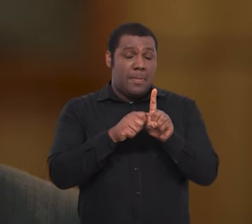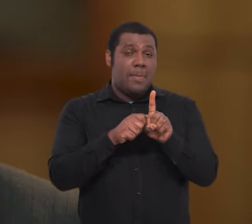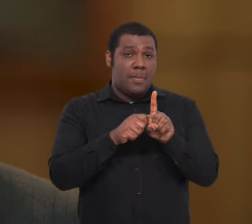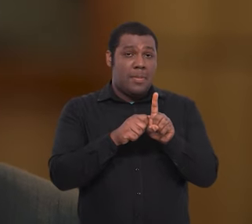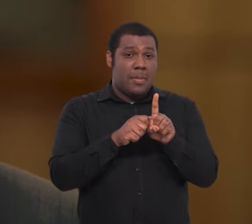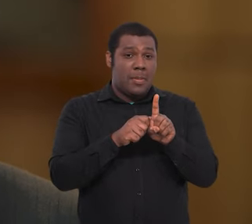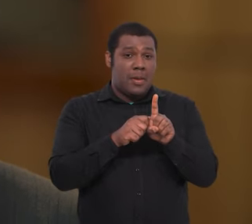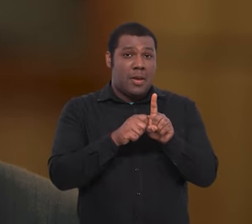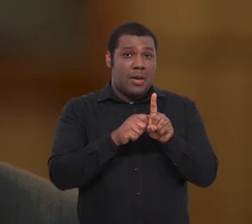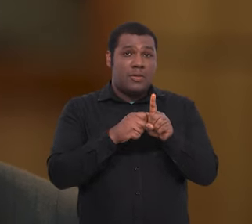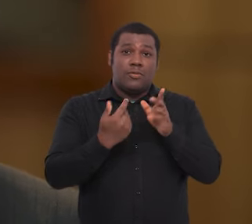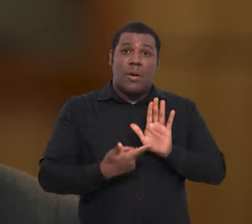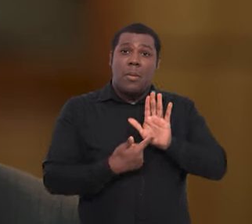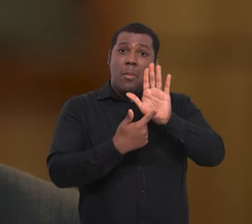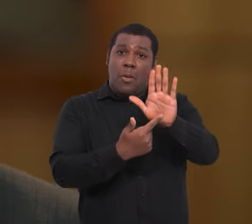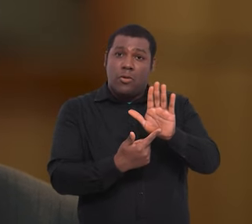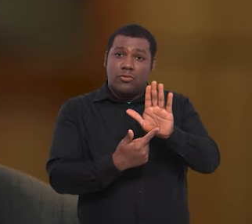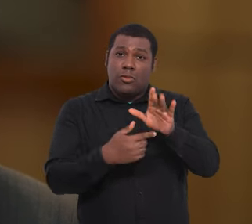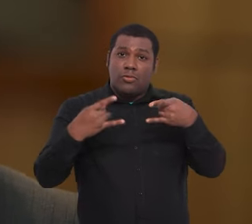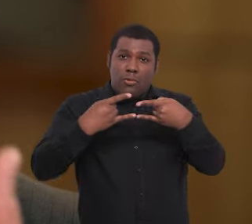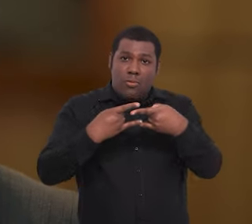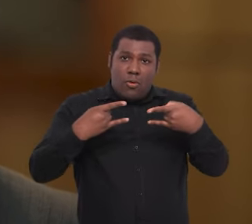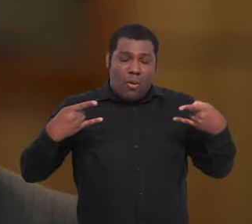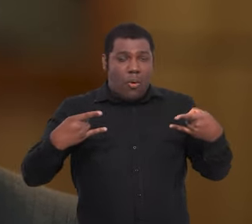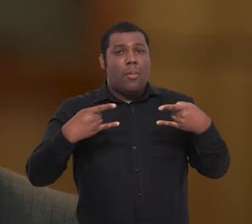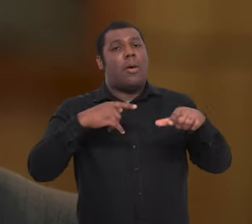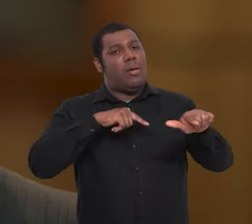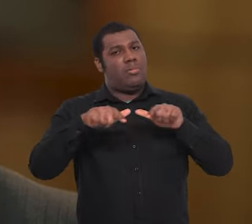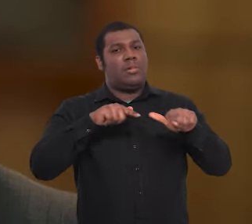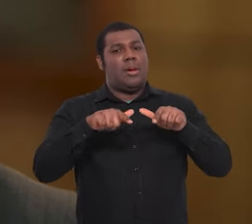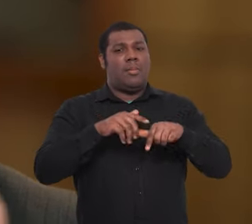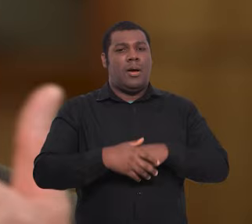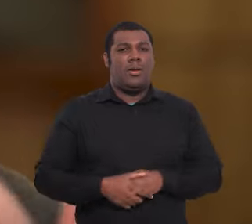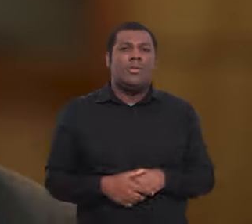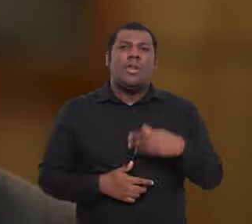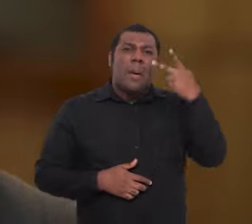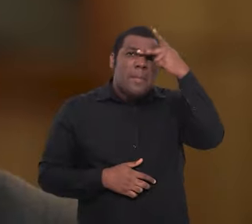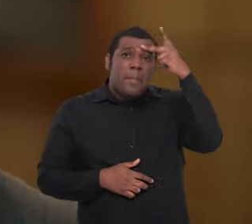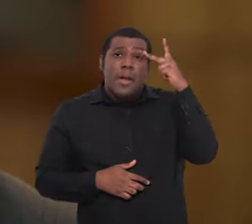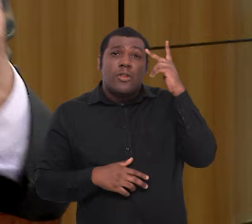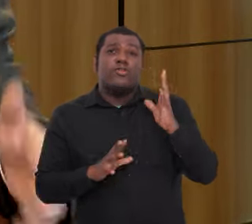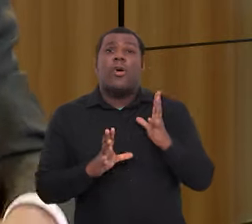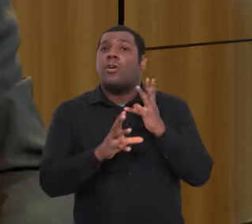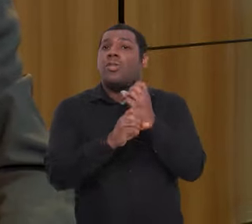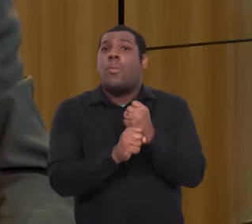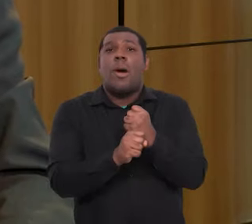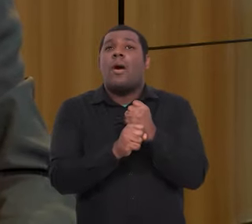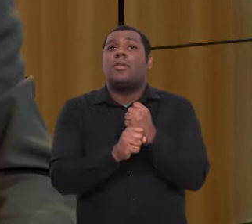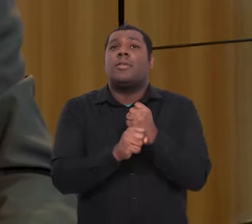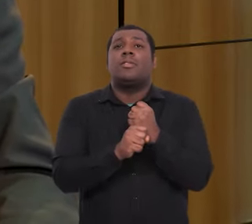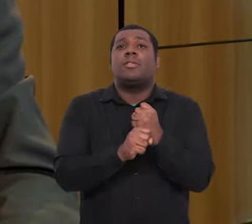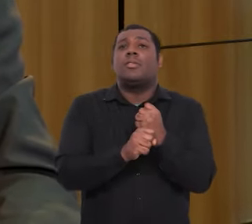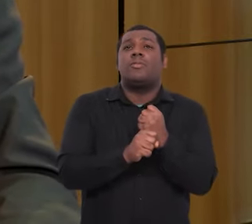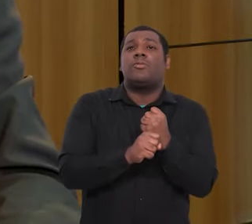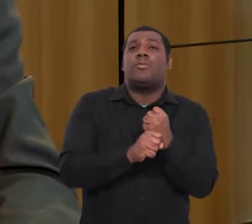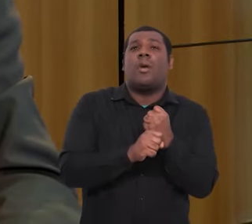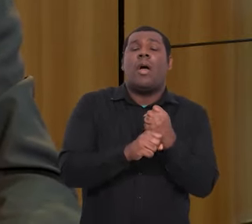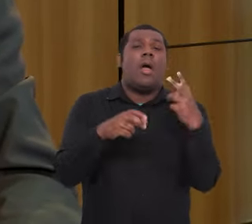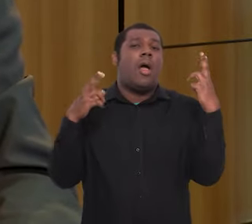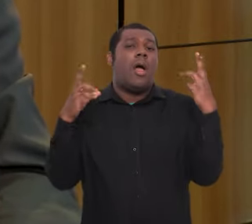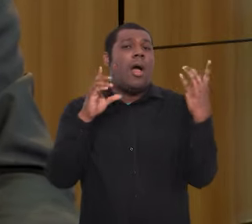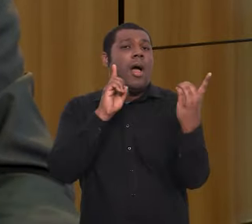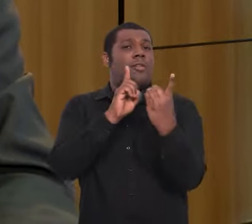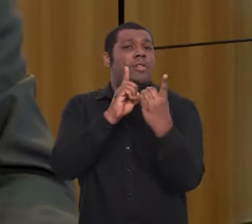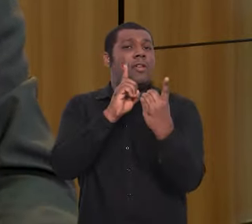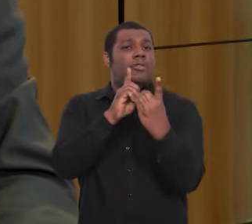extrato do teu trabalho quanto que você eh atendeu quantas chamadas quantas corridas eh